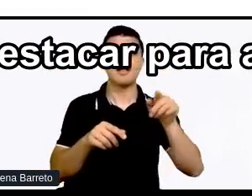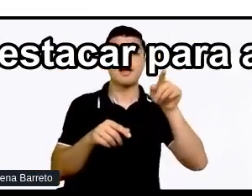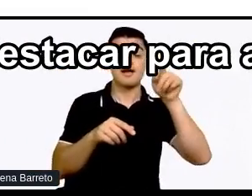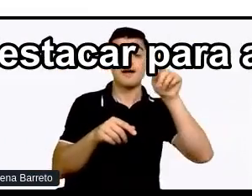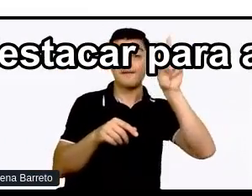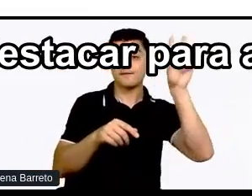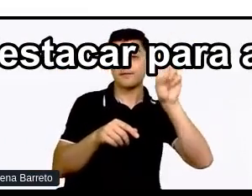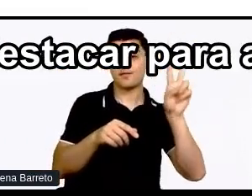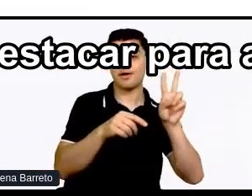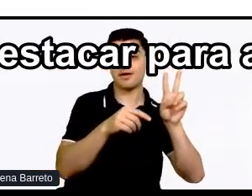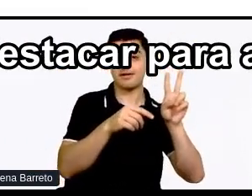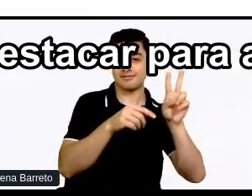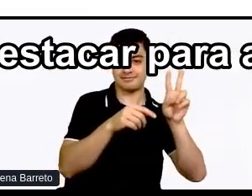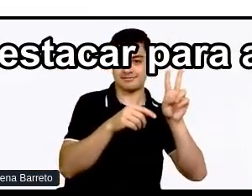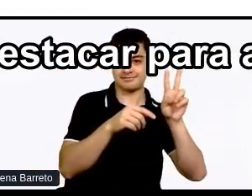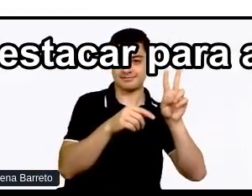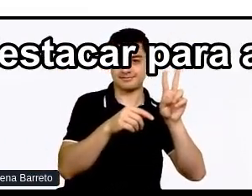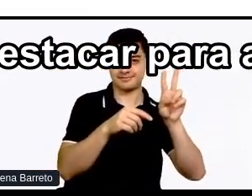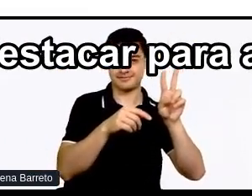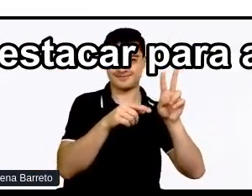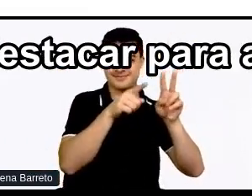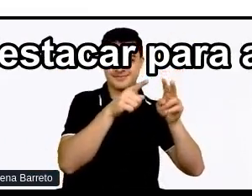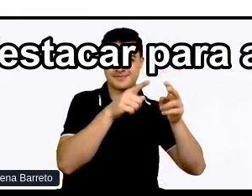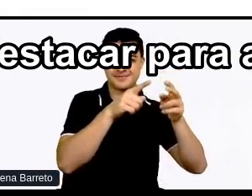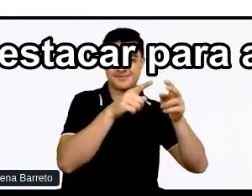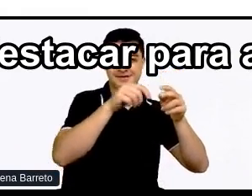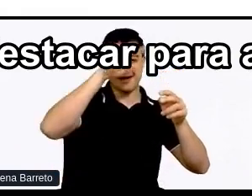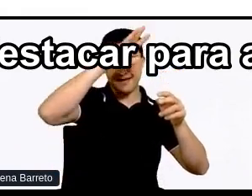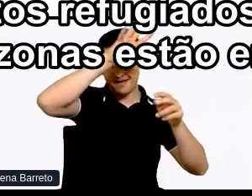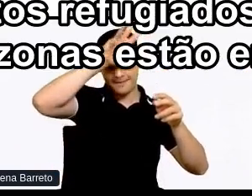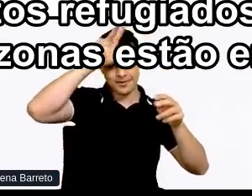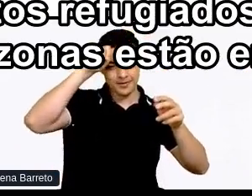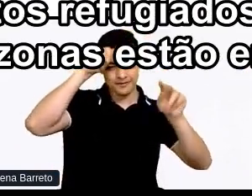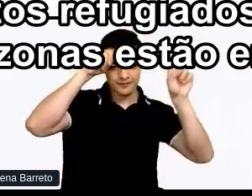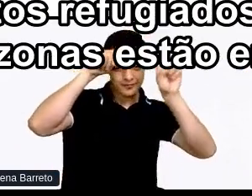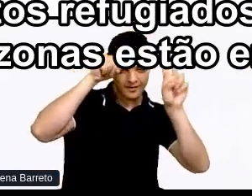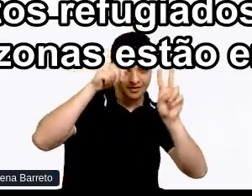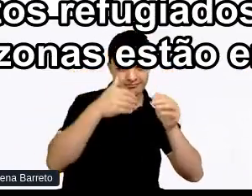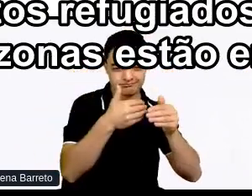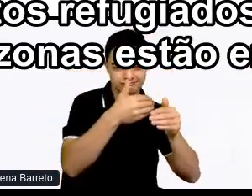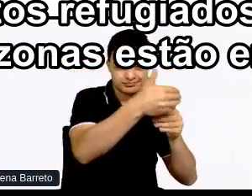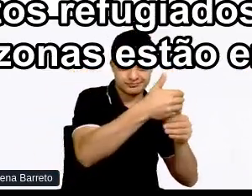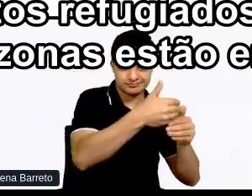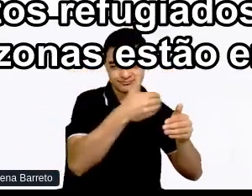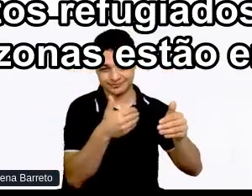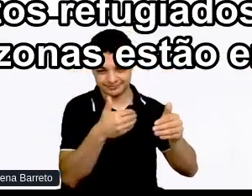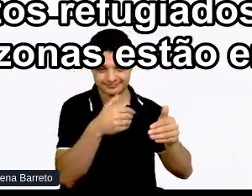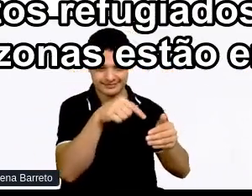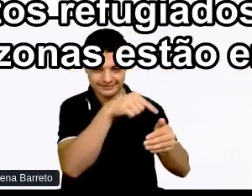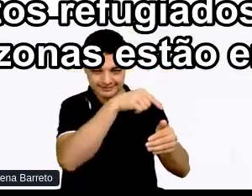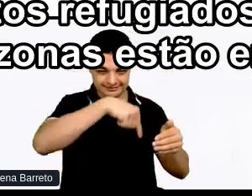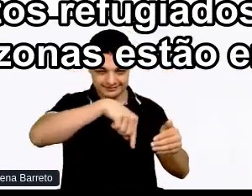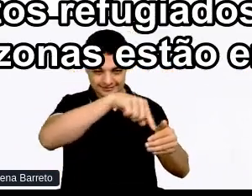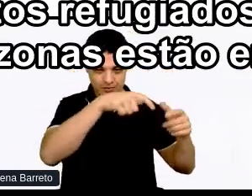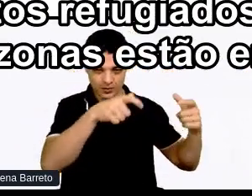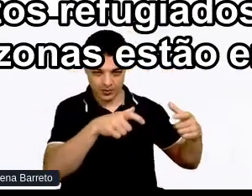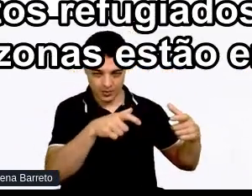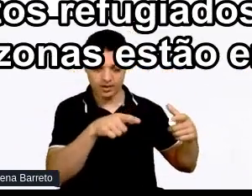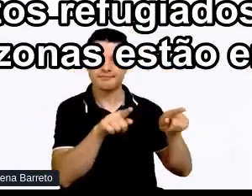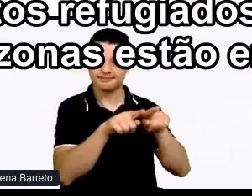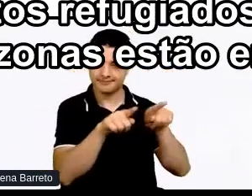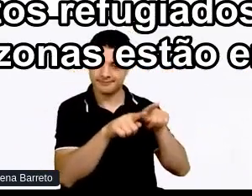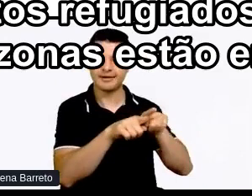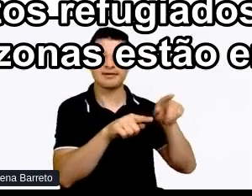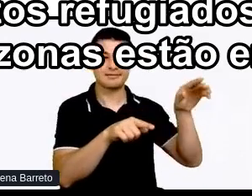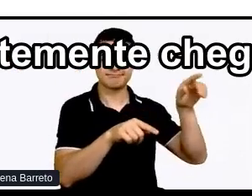importante destacar para a gente entender de onde chegam, né, muitos refugiados que chegam lá no Amazonas e estão em situações